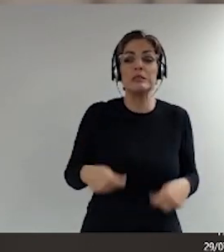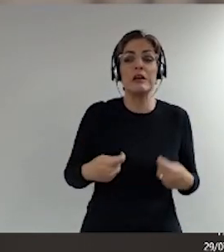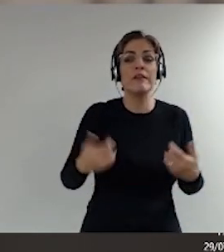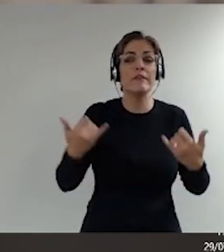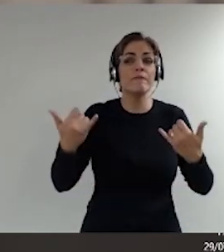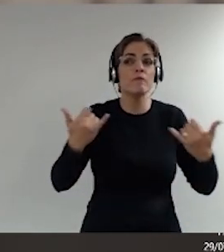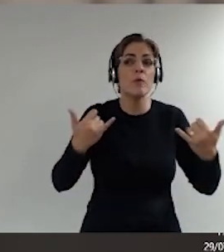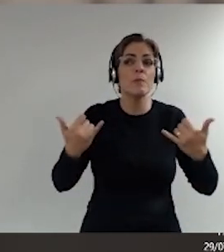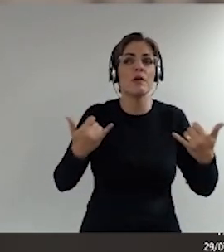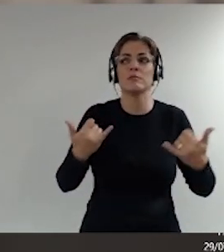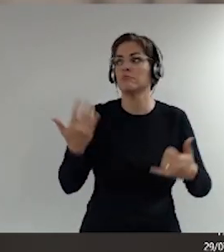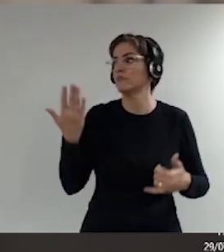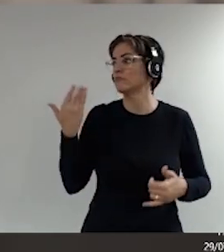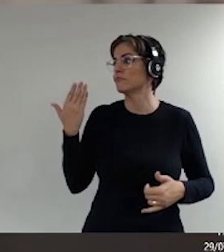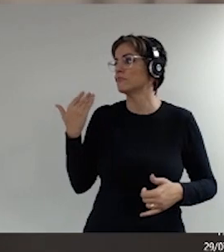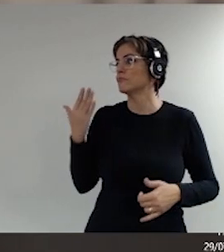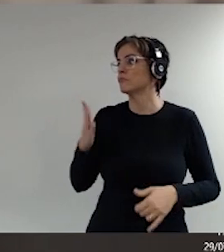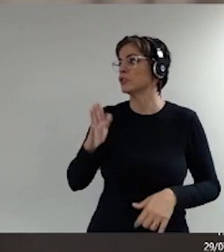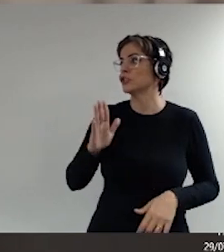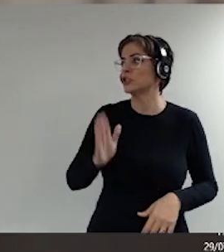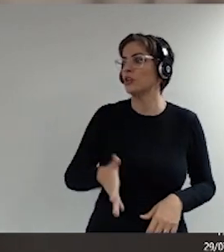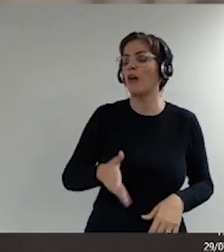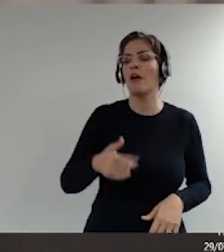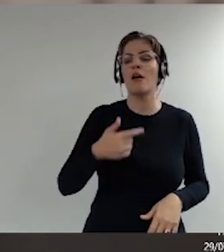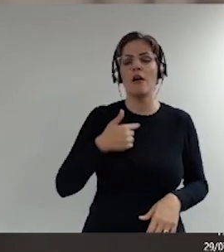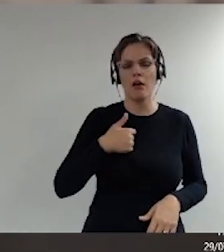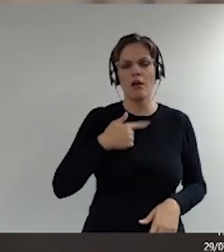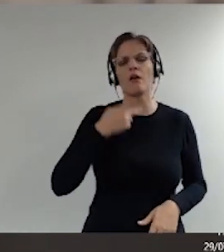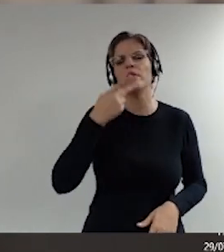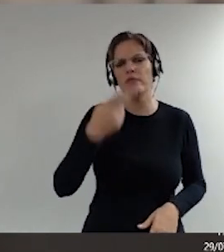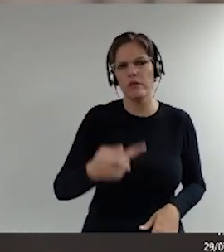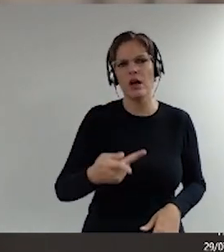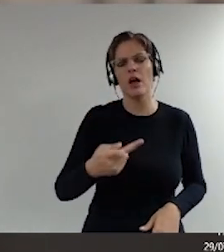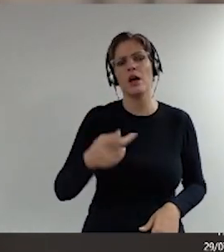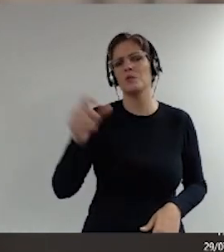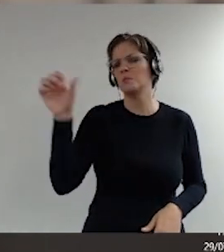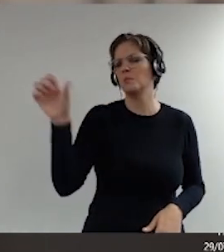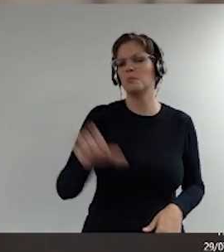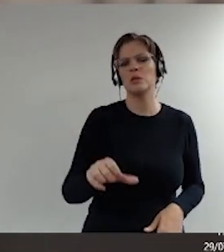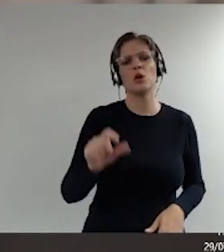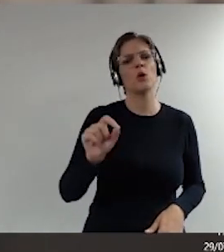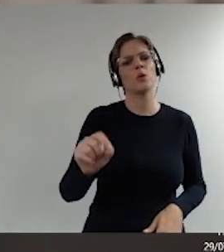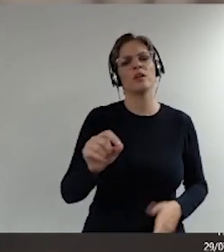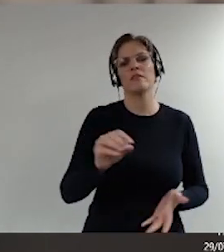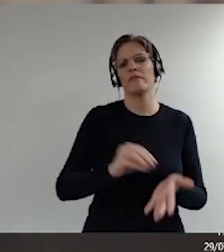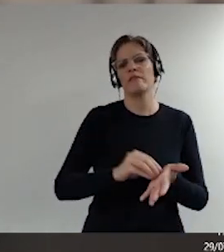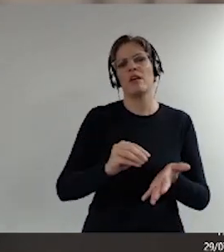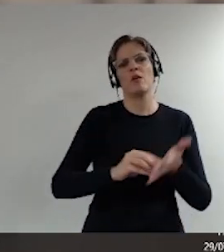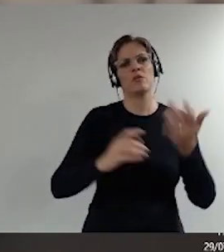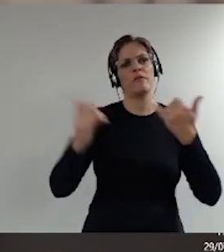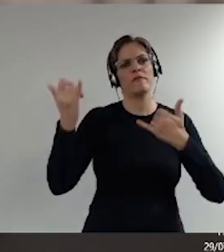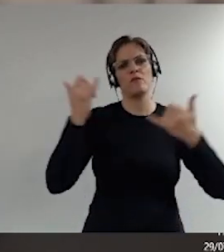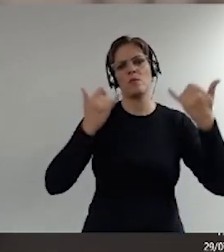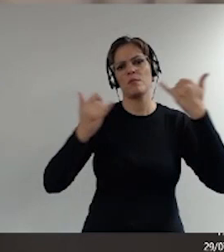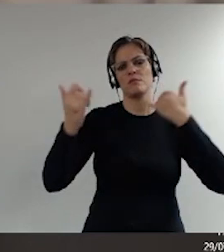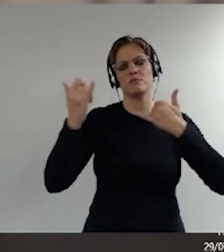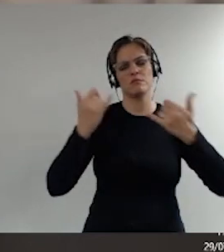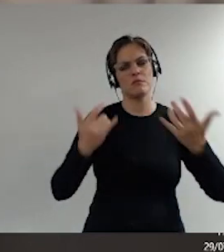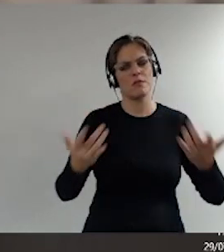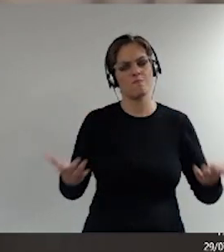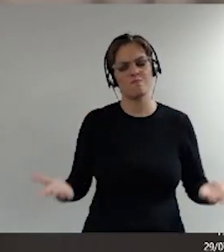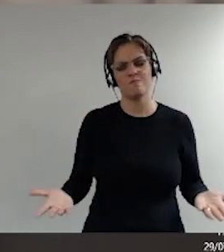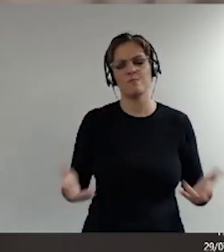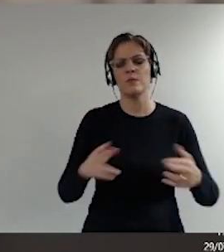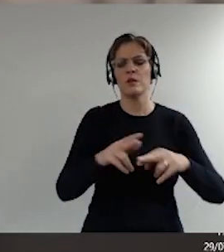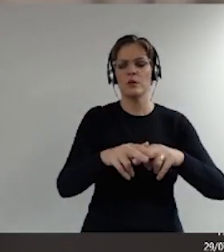E naquela época eu já dizia que o maior adversário do vírus era a informação. E para isso, muitas caixas